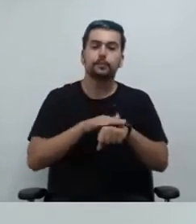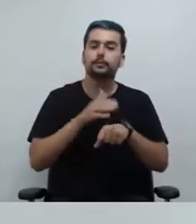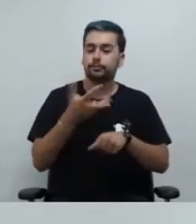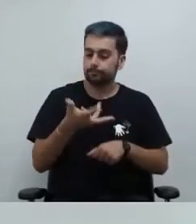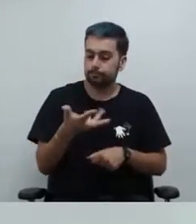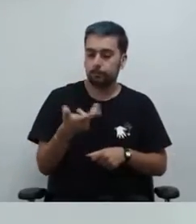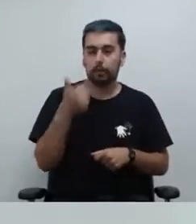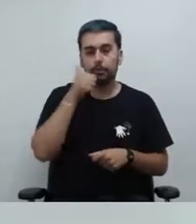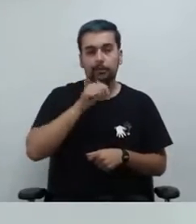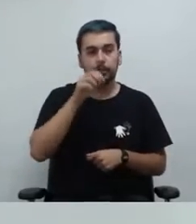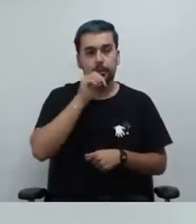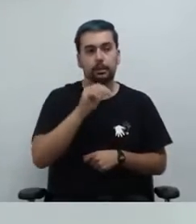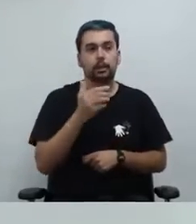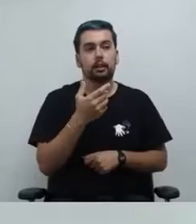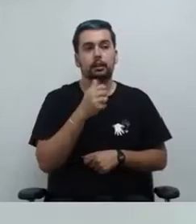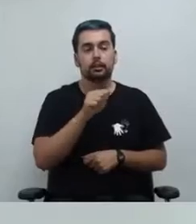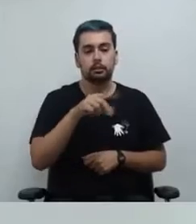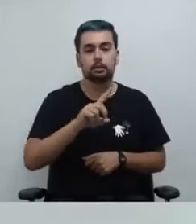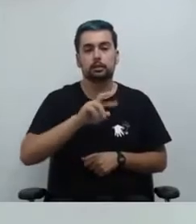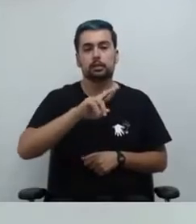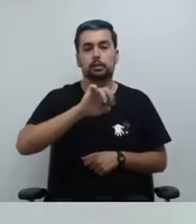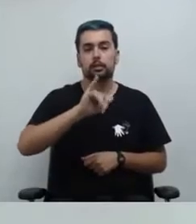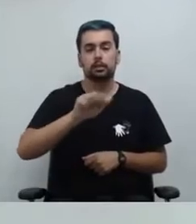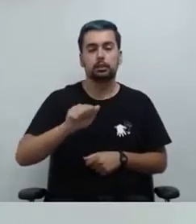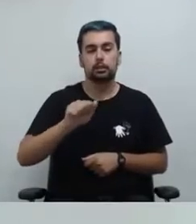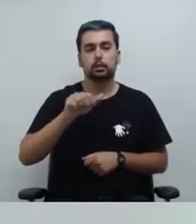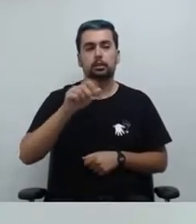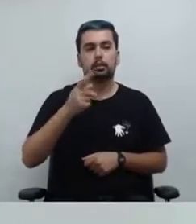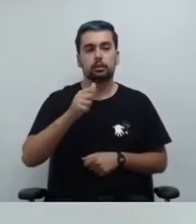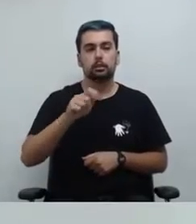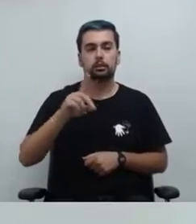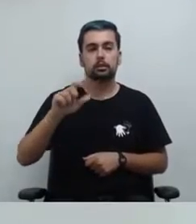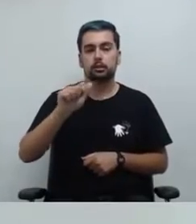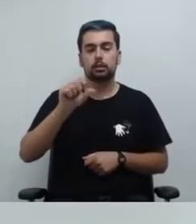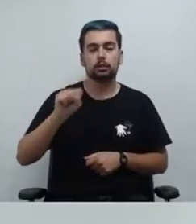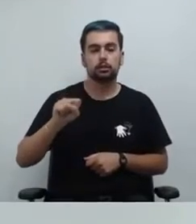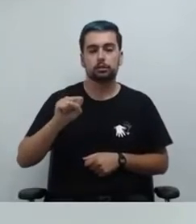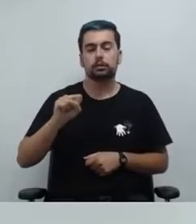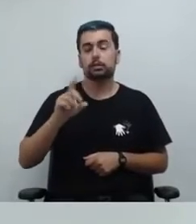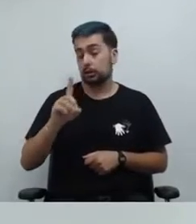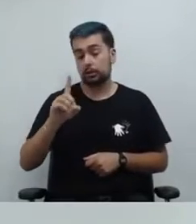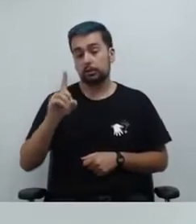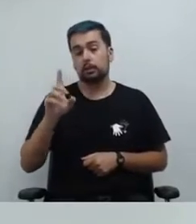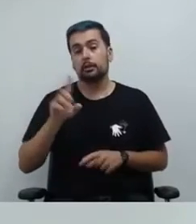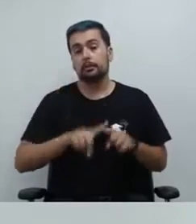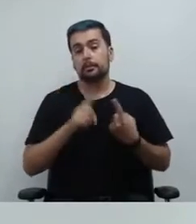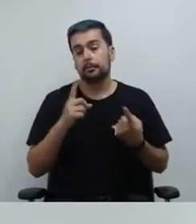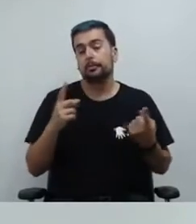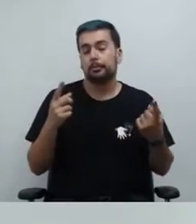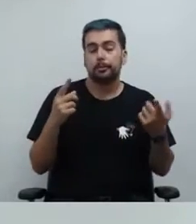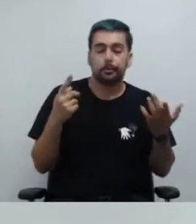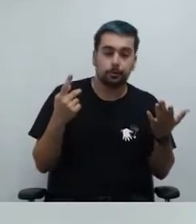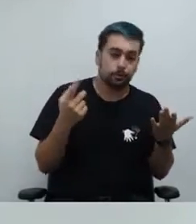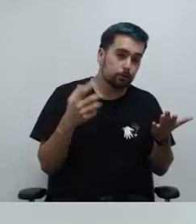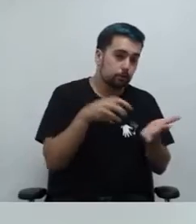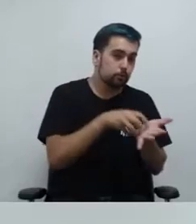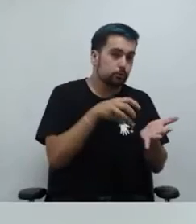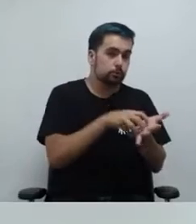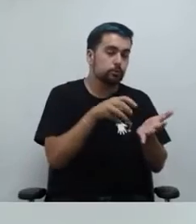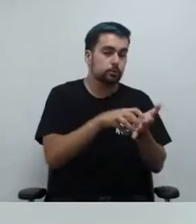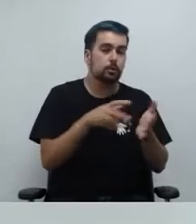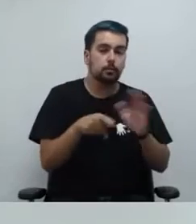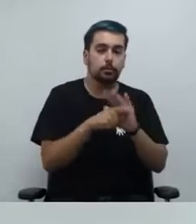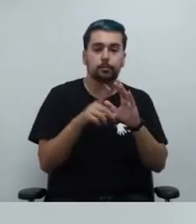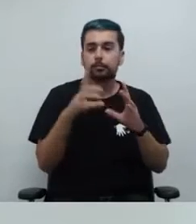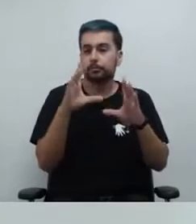colega Andréia Haddad. Mesmo com o piloto do Rede Apoia, o núcleo não se desincumbiu do seu atendimento às vítimas